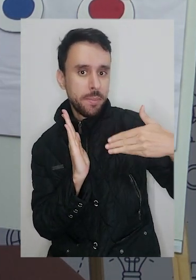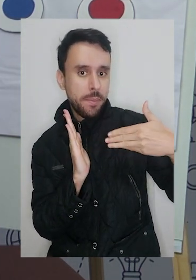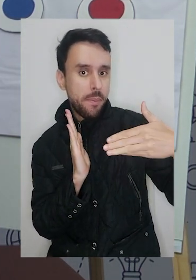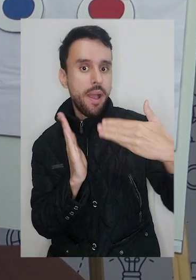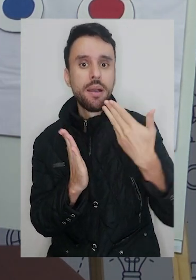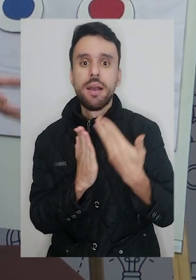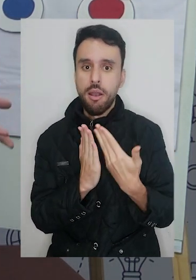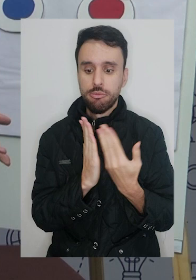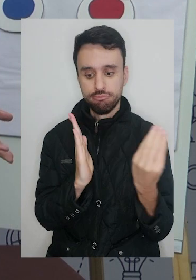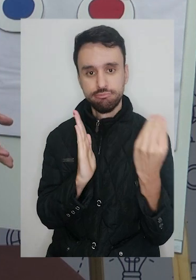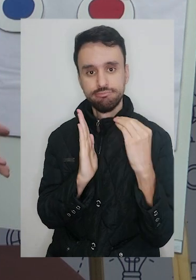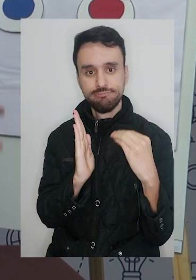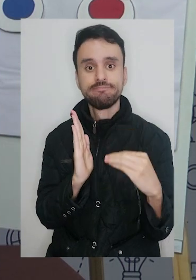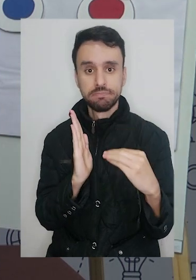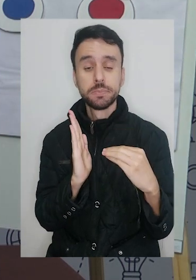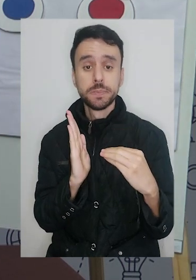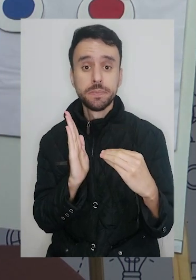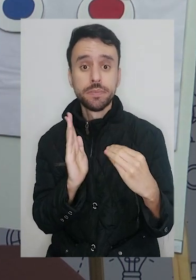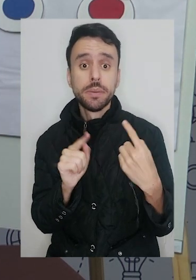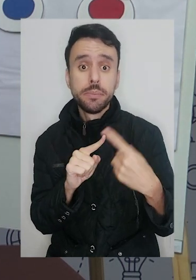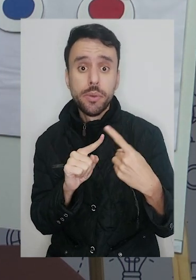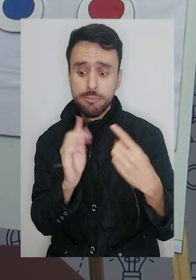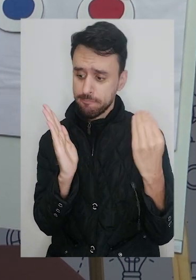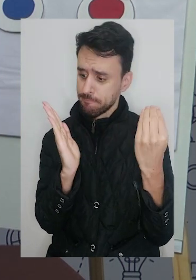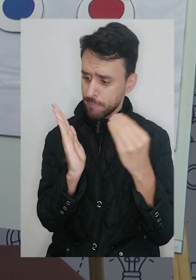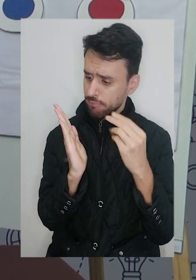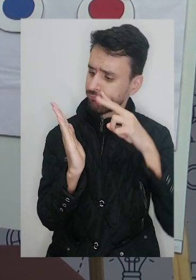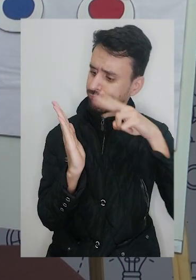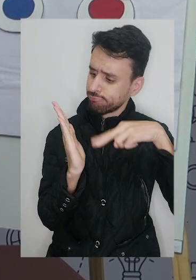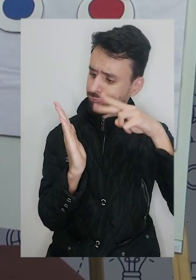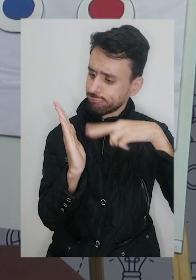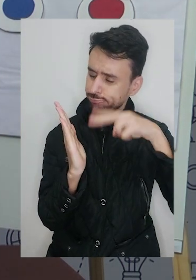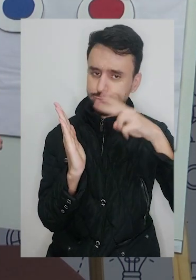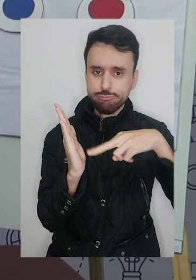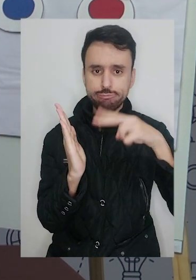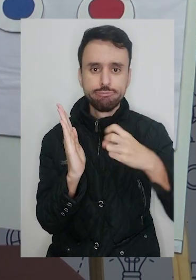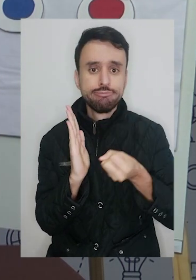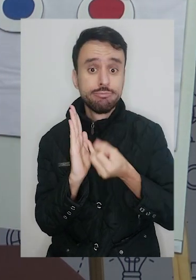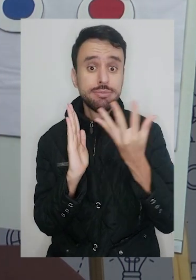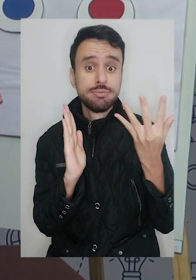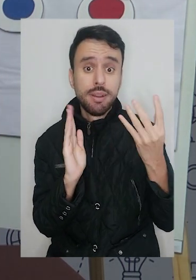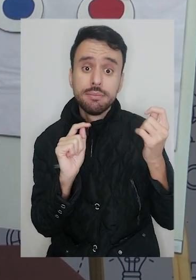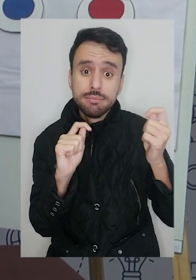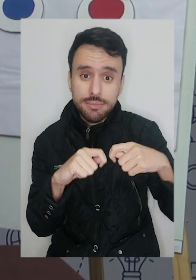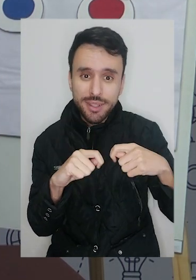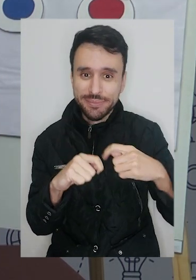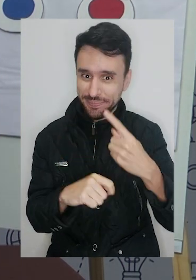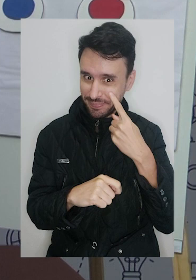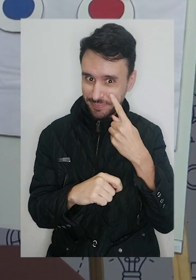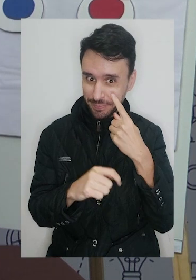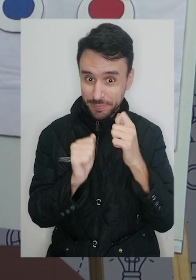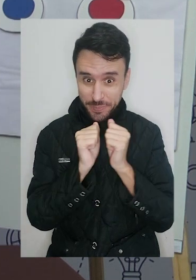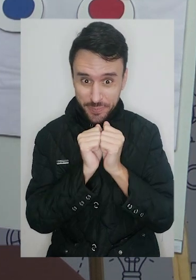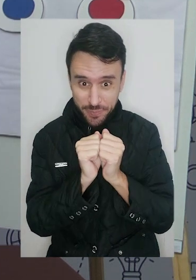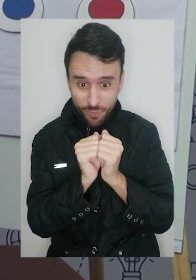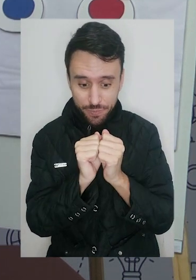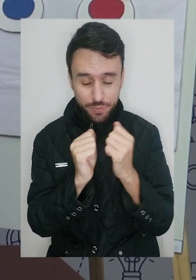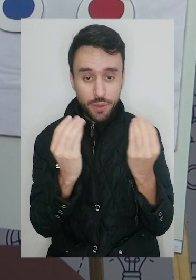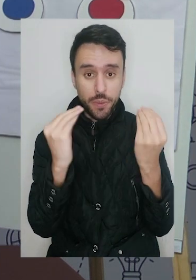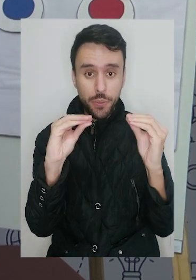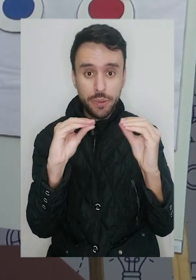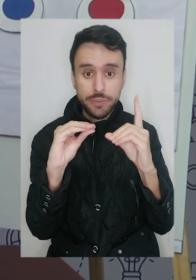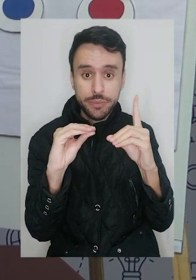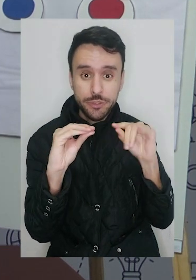fazendo o registro de todas as aulas, para depois você poder rever esse material quando você quiser. Então vamos lá, você